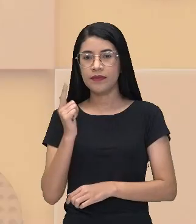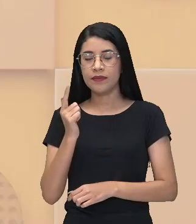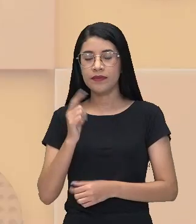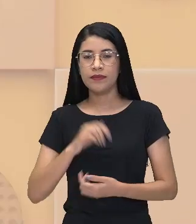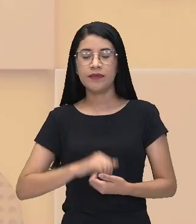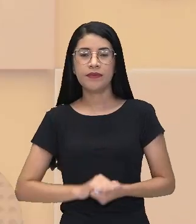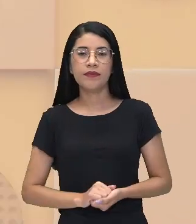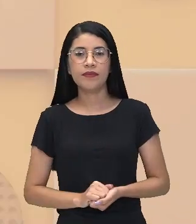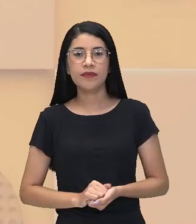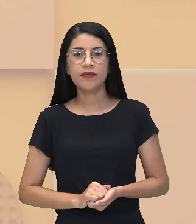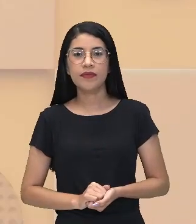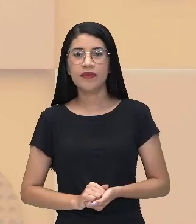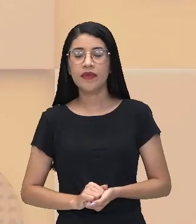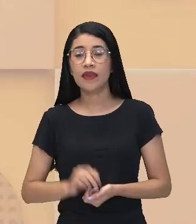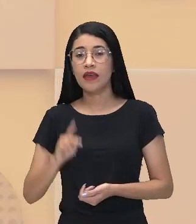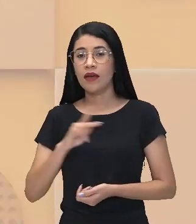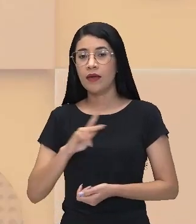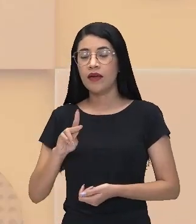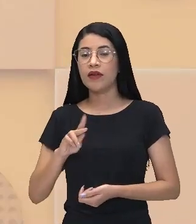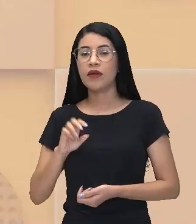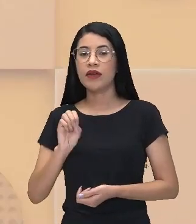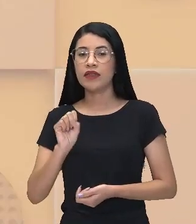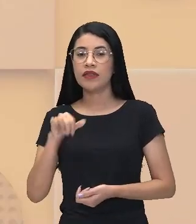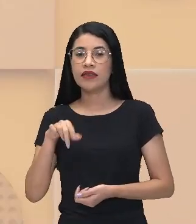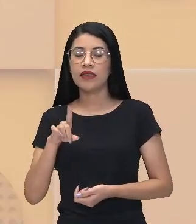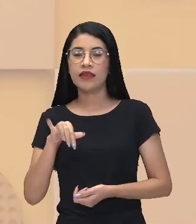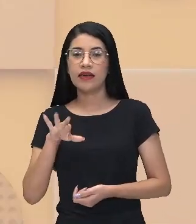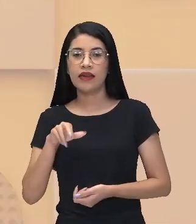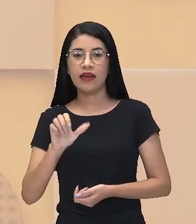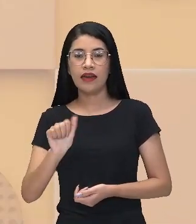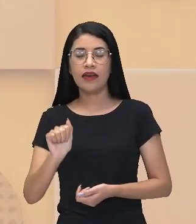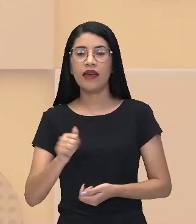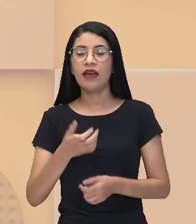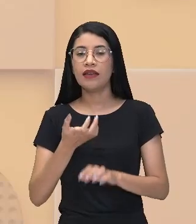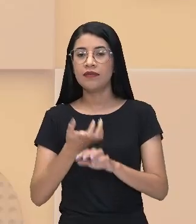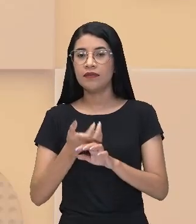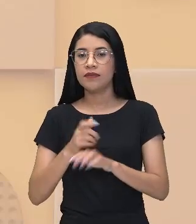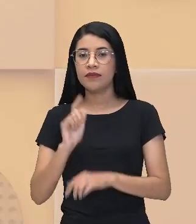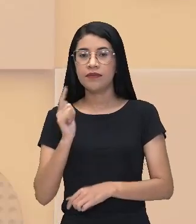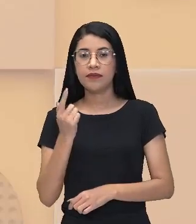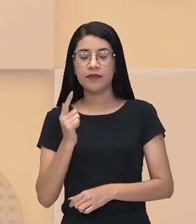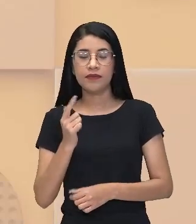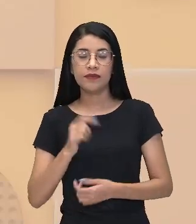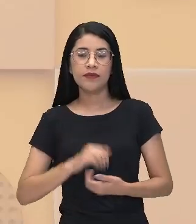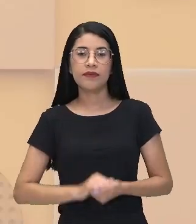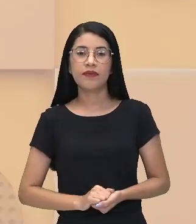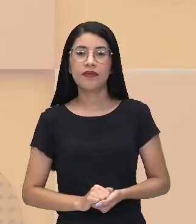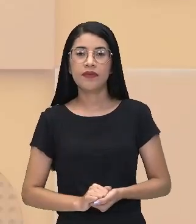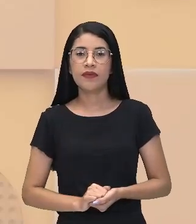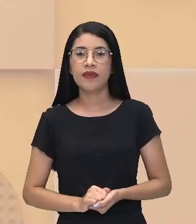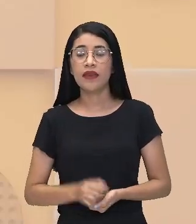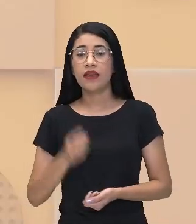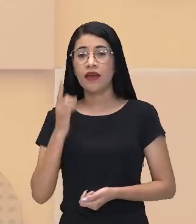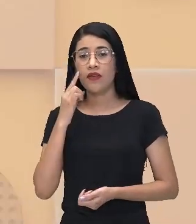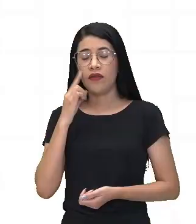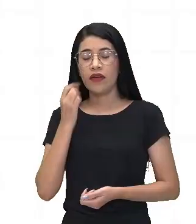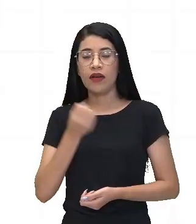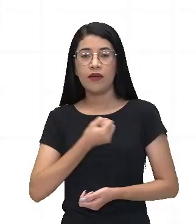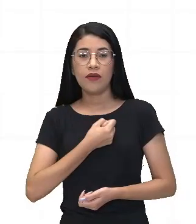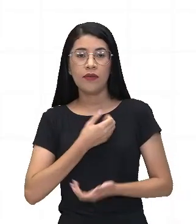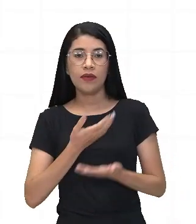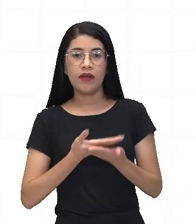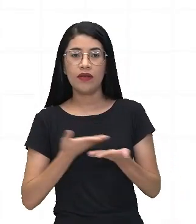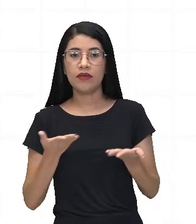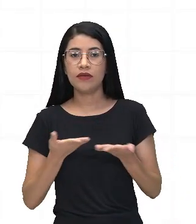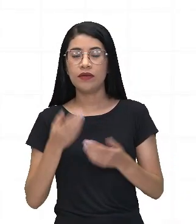Geografia. Eu sou a professora Sandréia Cascais, professora desse componente, e vamos dar uma olhada aí no número da